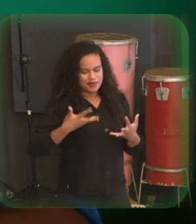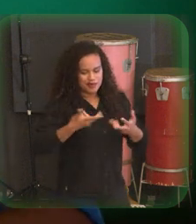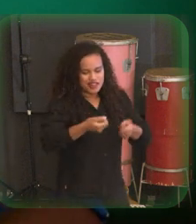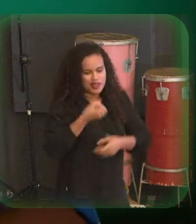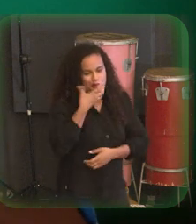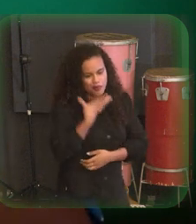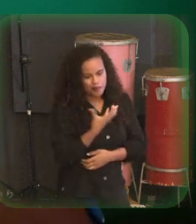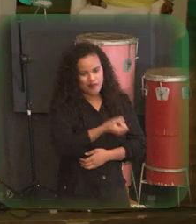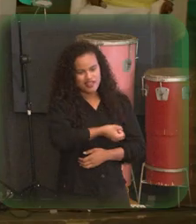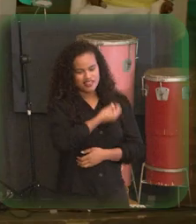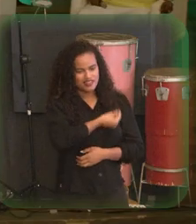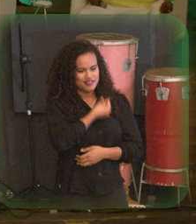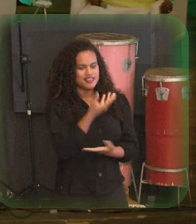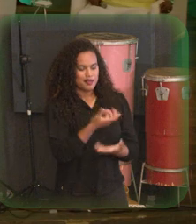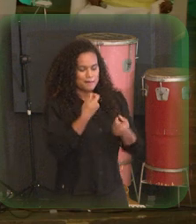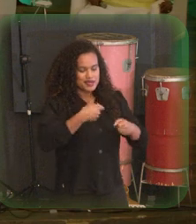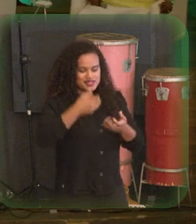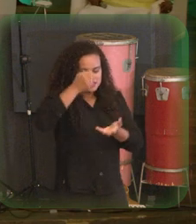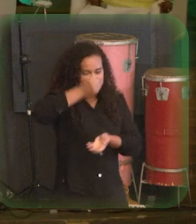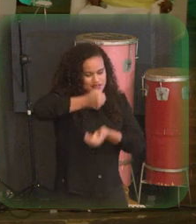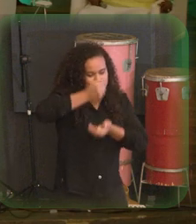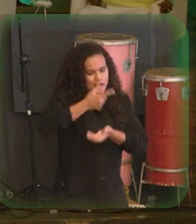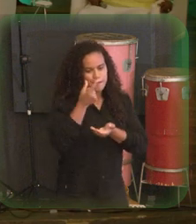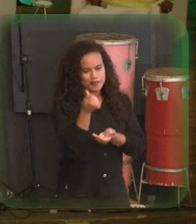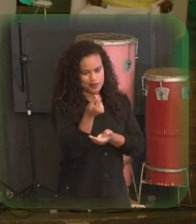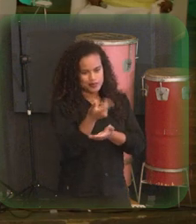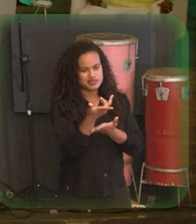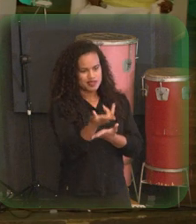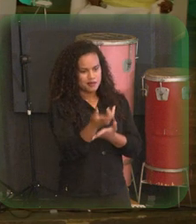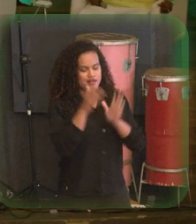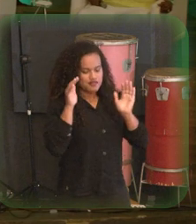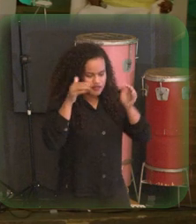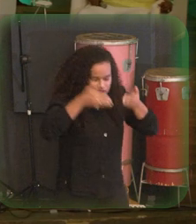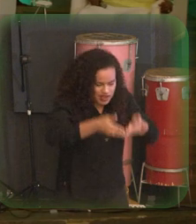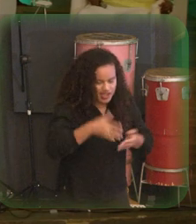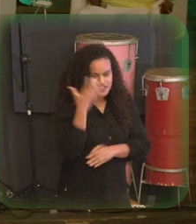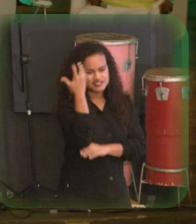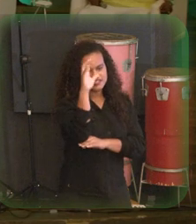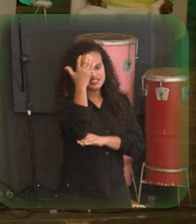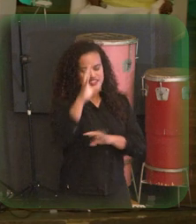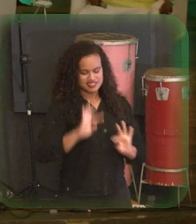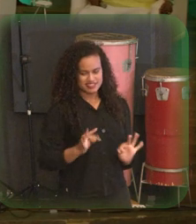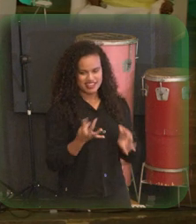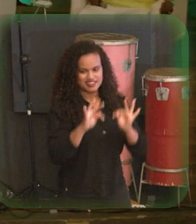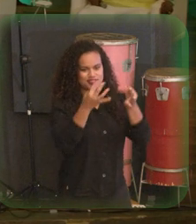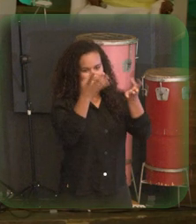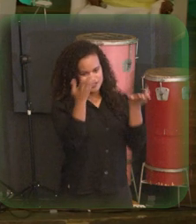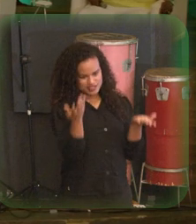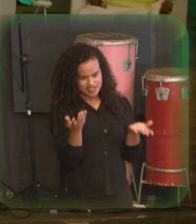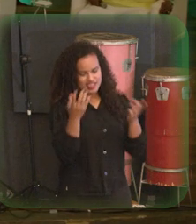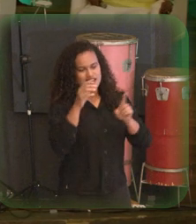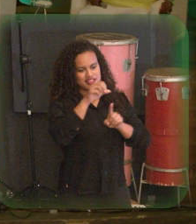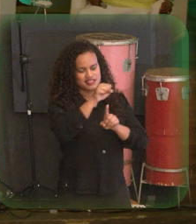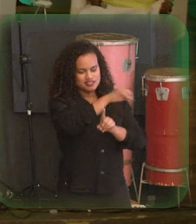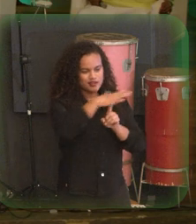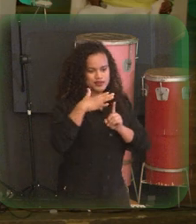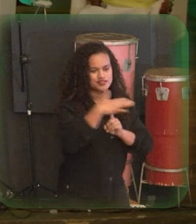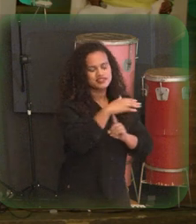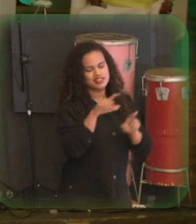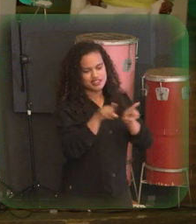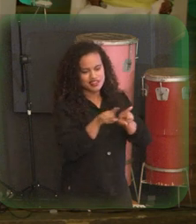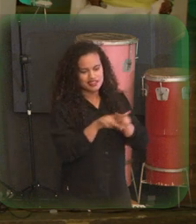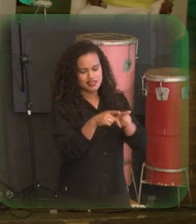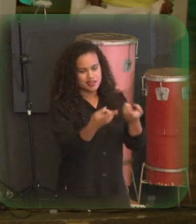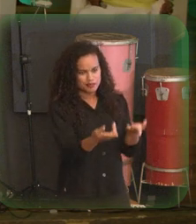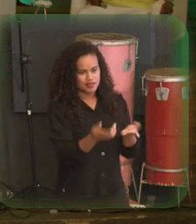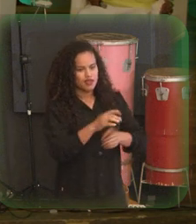estudantes precisavam ter a bolsa para se dedicar à ciência, à tecnologia e à cidadania. E assim foi. O programa